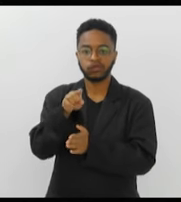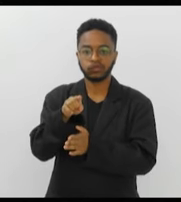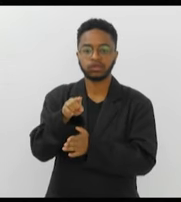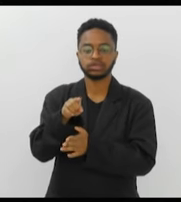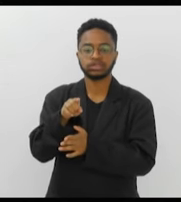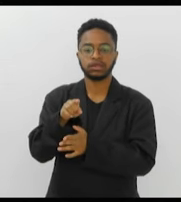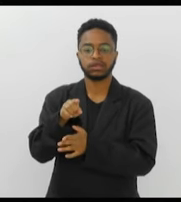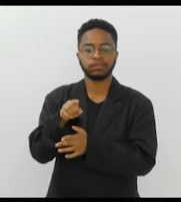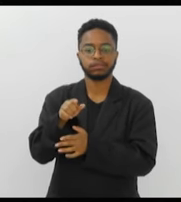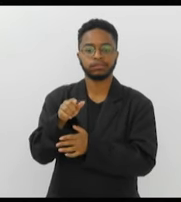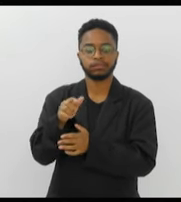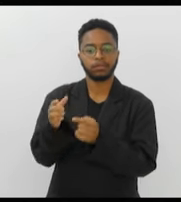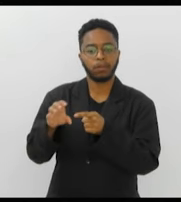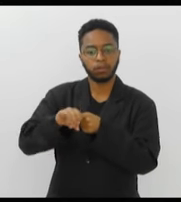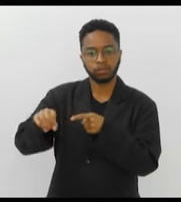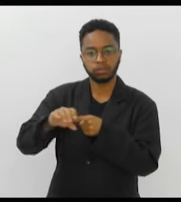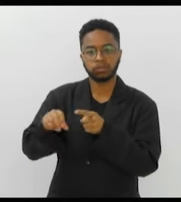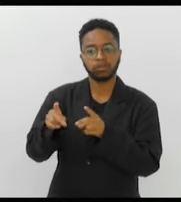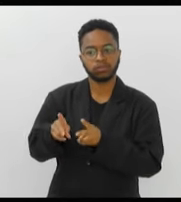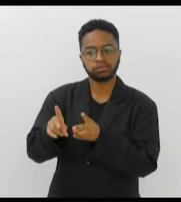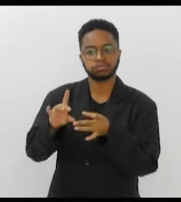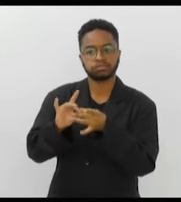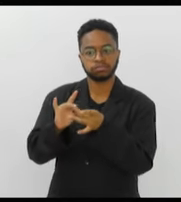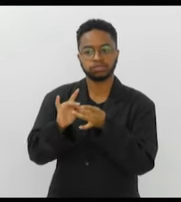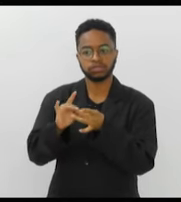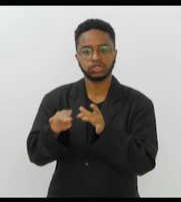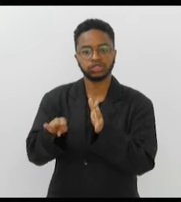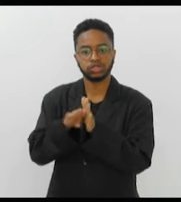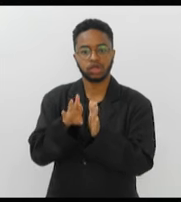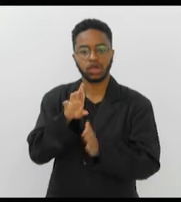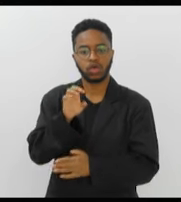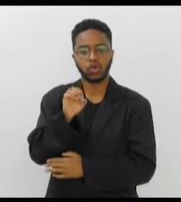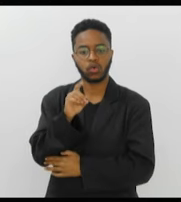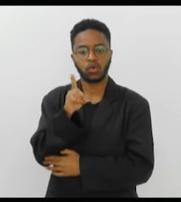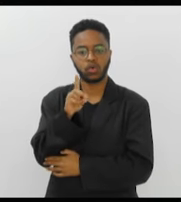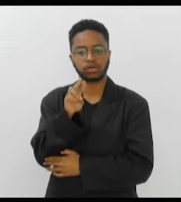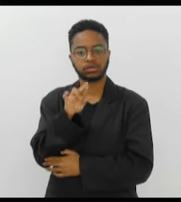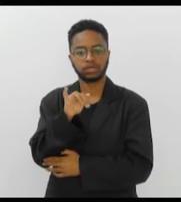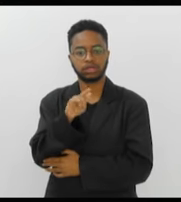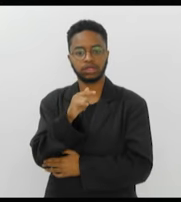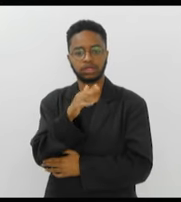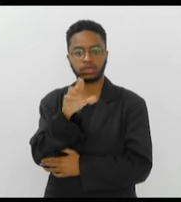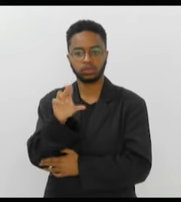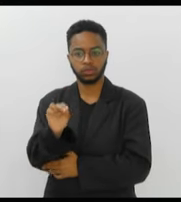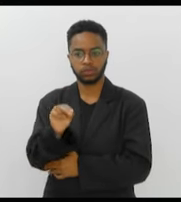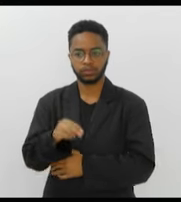de mala. A chegada de Rodriguinho.